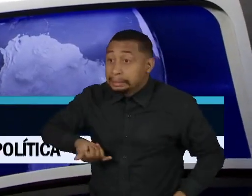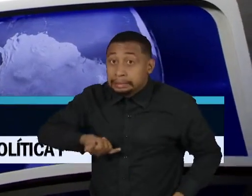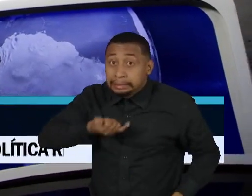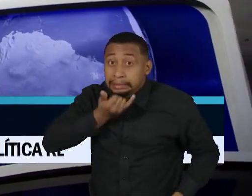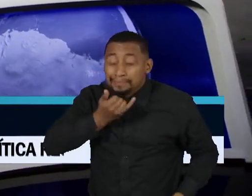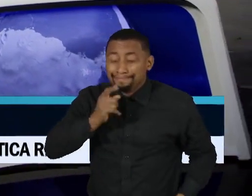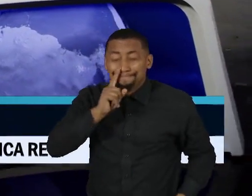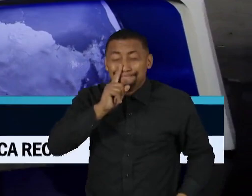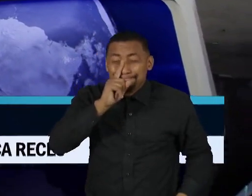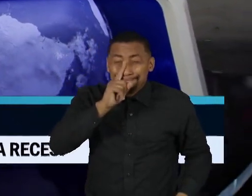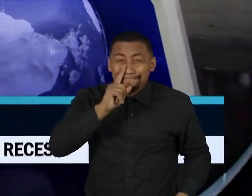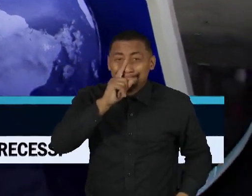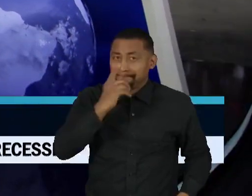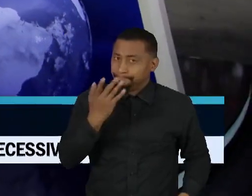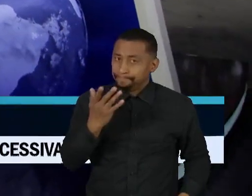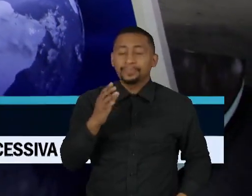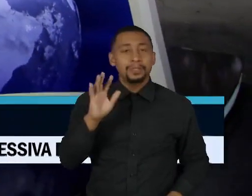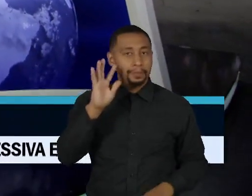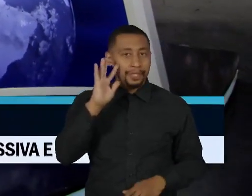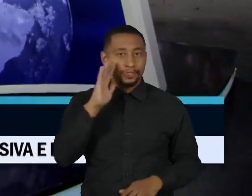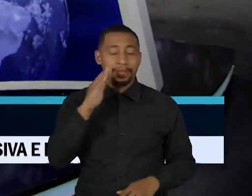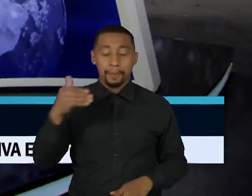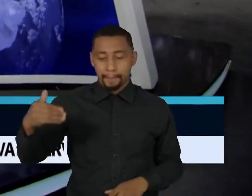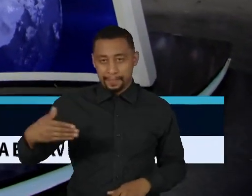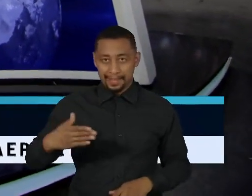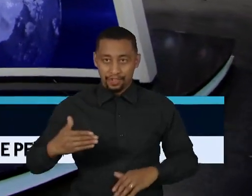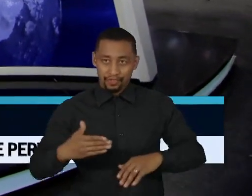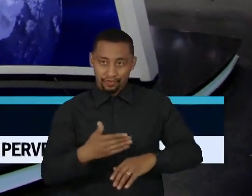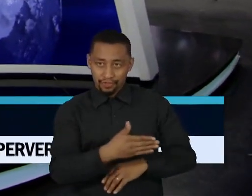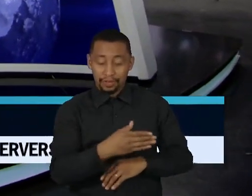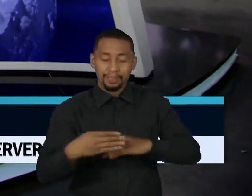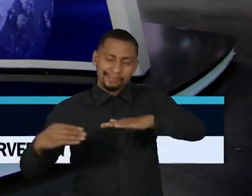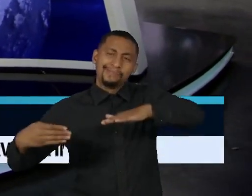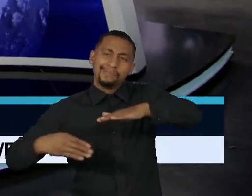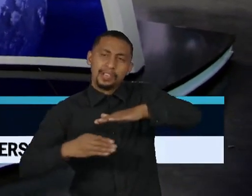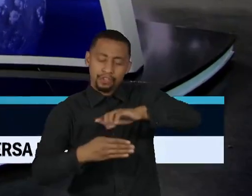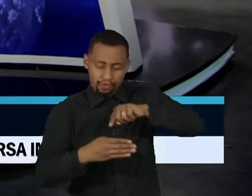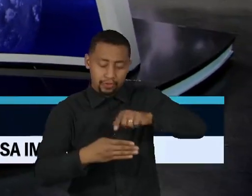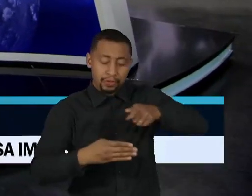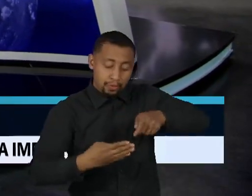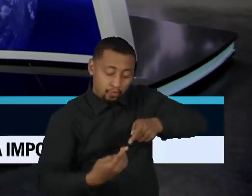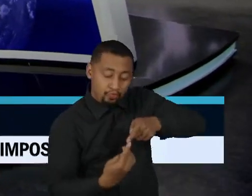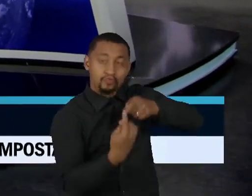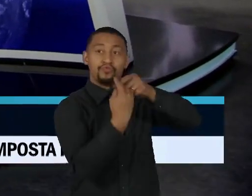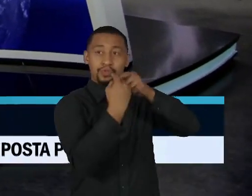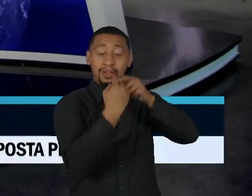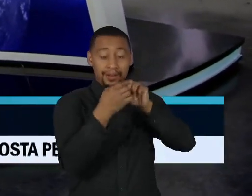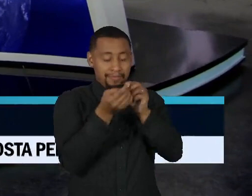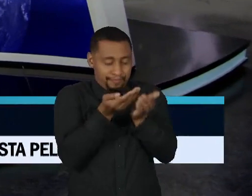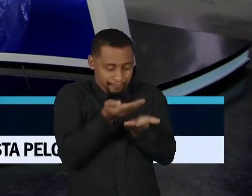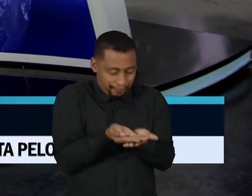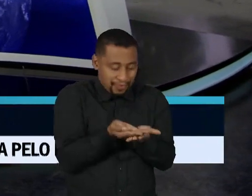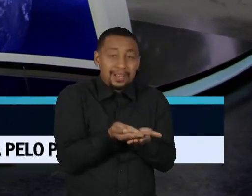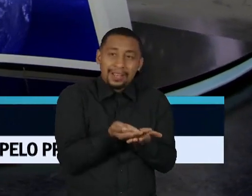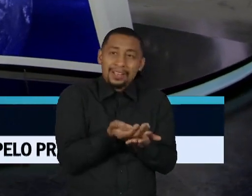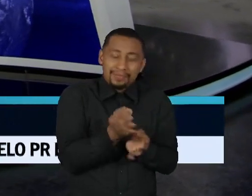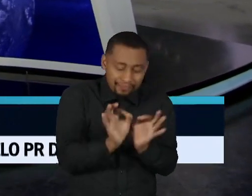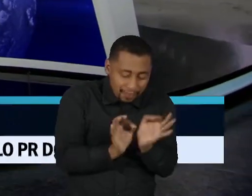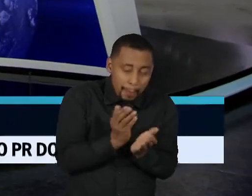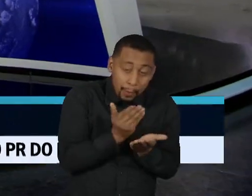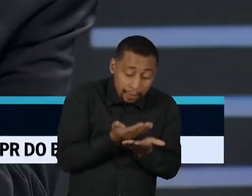cadeia ecológica. Quando você come um peixe, você está comendo também plástico, porque o plástico foi comido, foi absorvido pelo